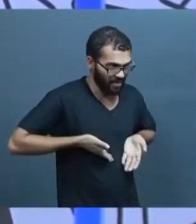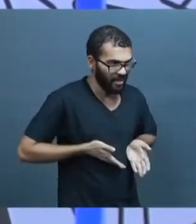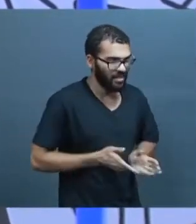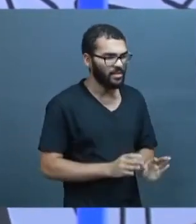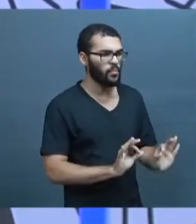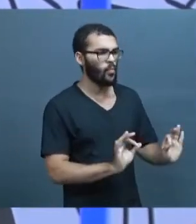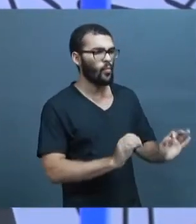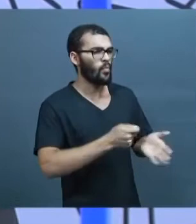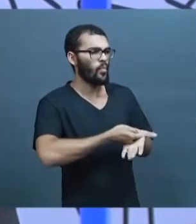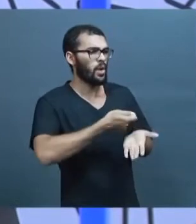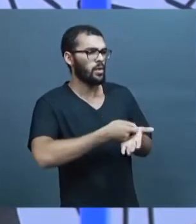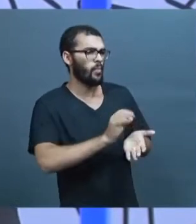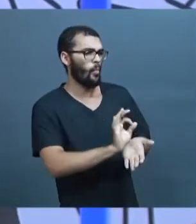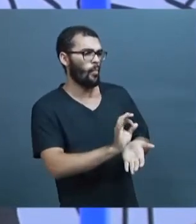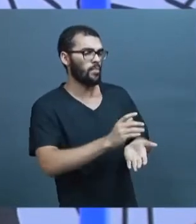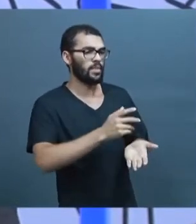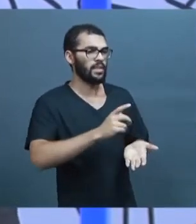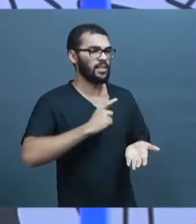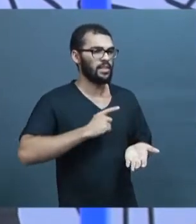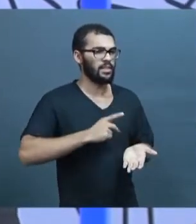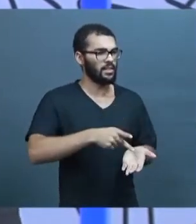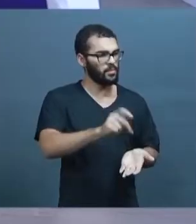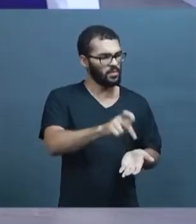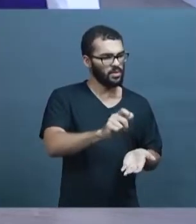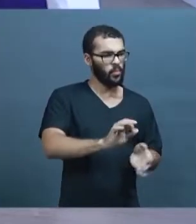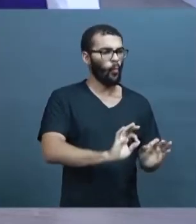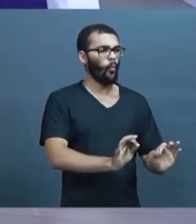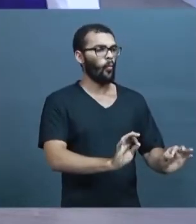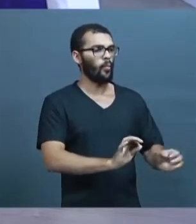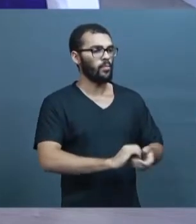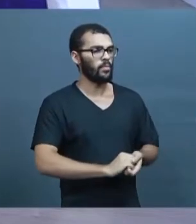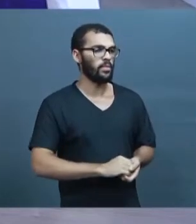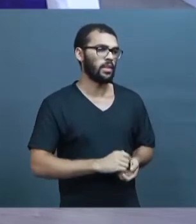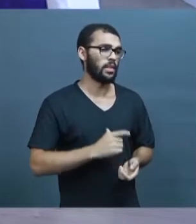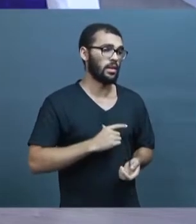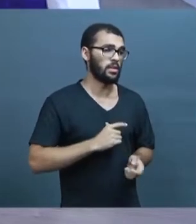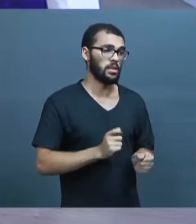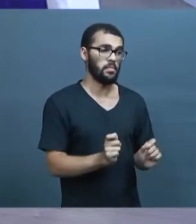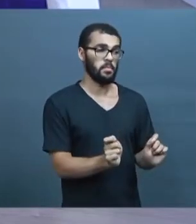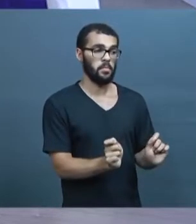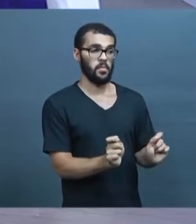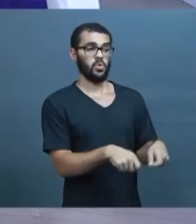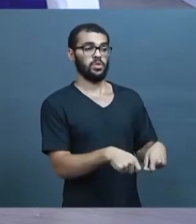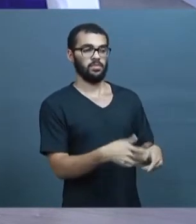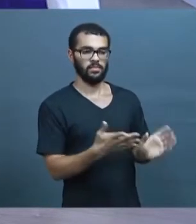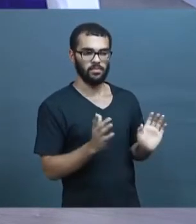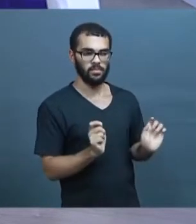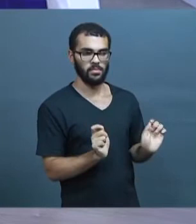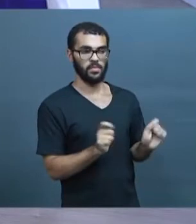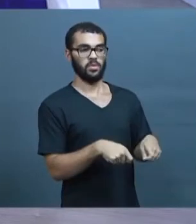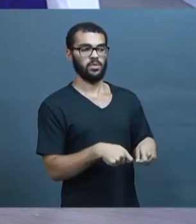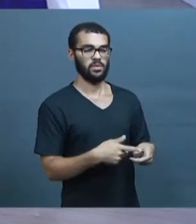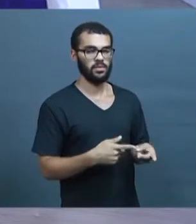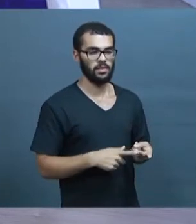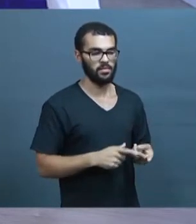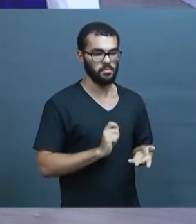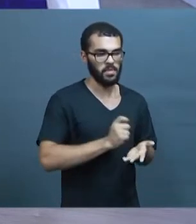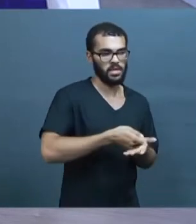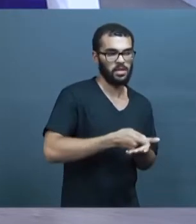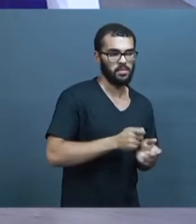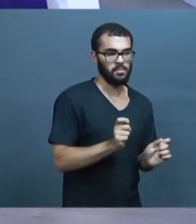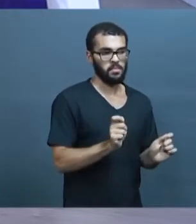nem recebe benefícios da Previdência Social. Você tem ali um potencial contribuinte e um potencial